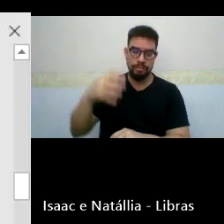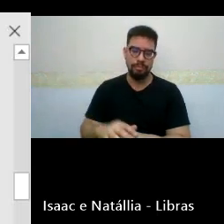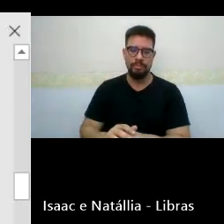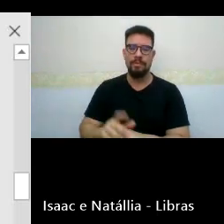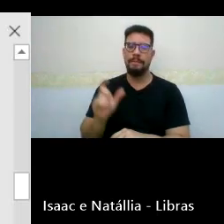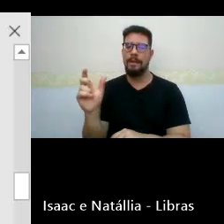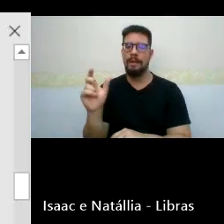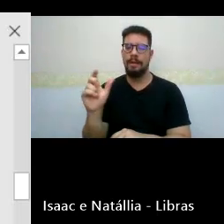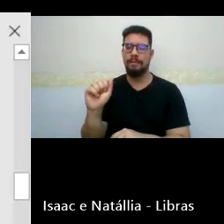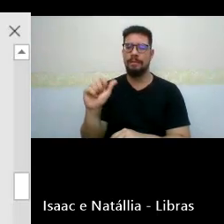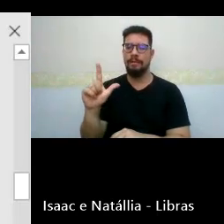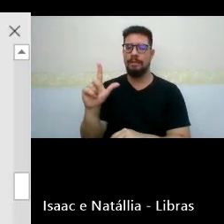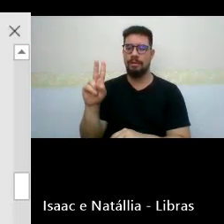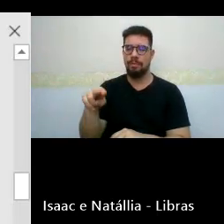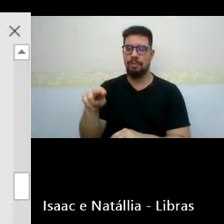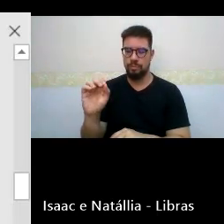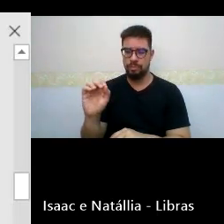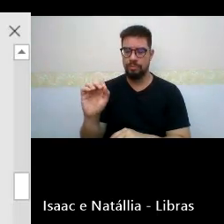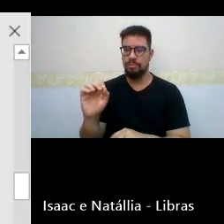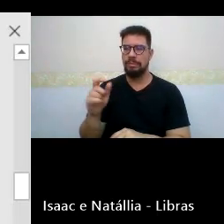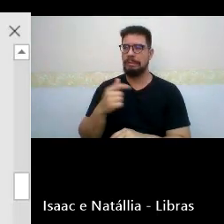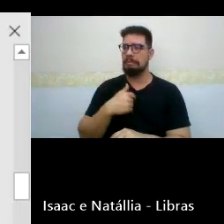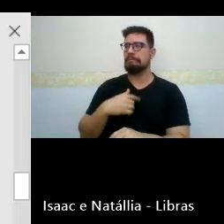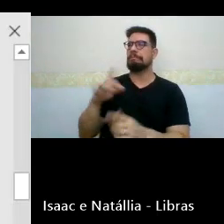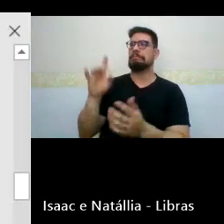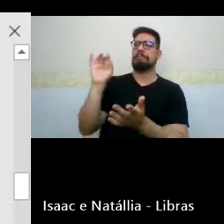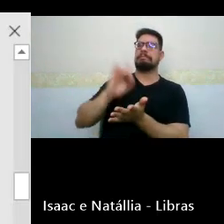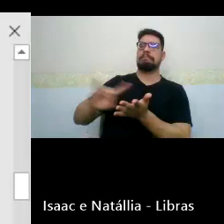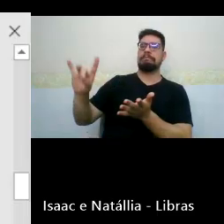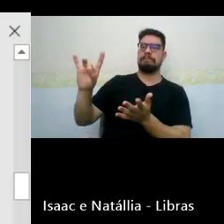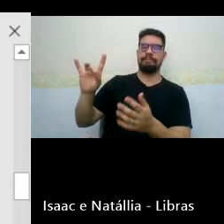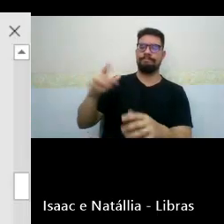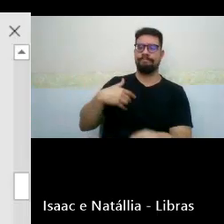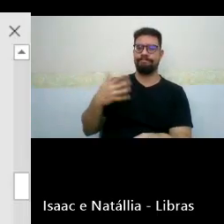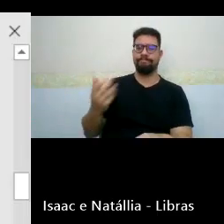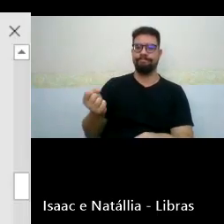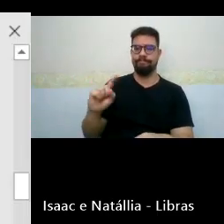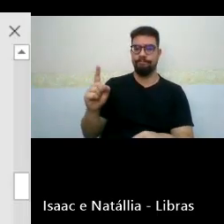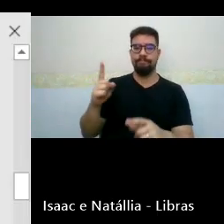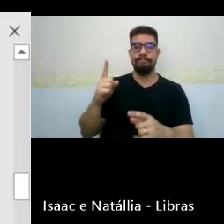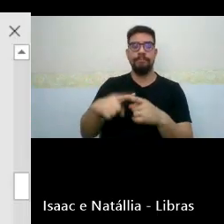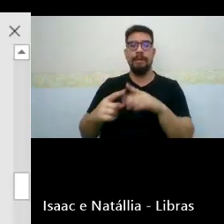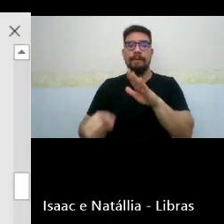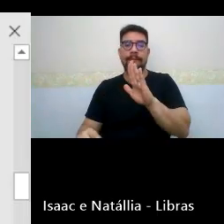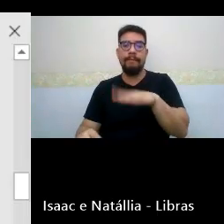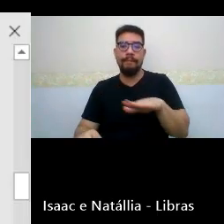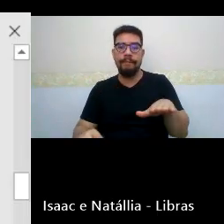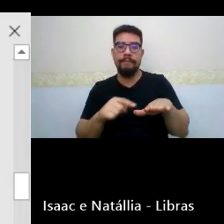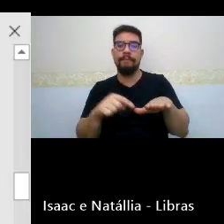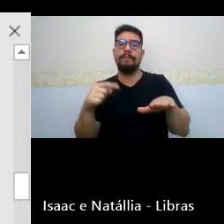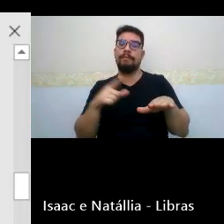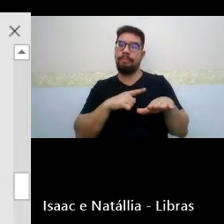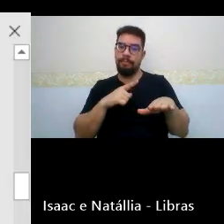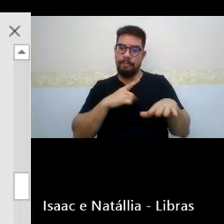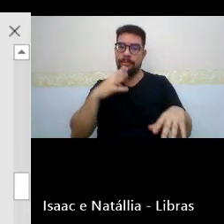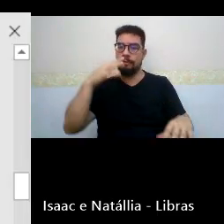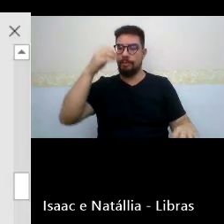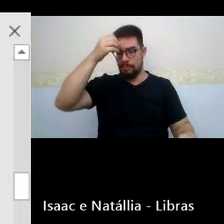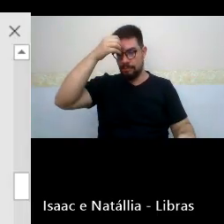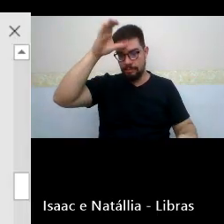eu repudio esse contexto, porque a criança ela tem algum conhecimento, sim.